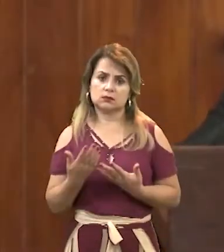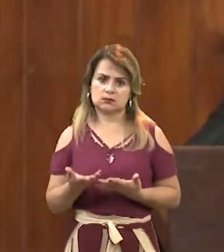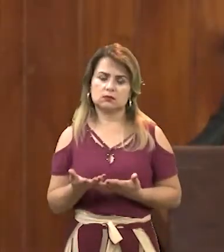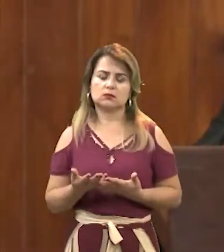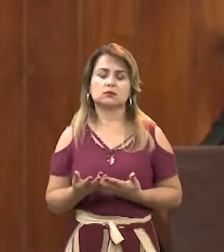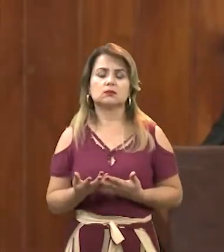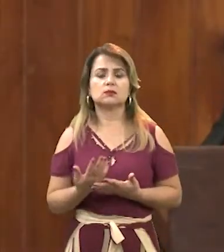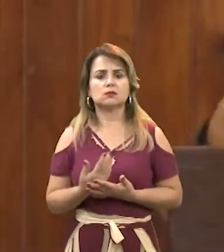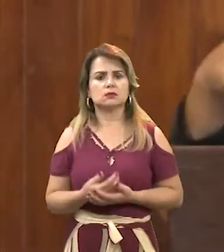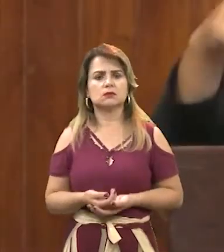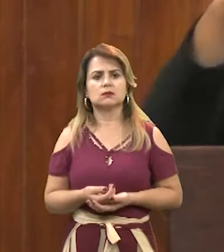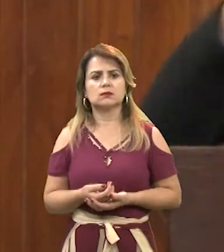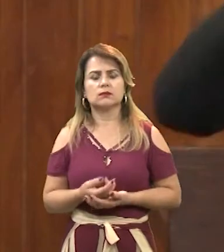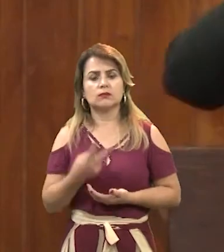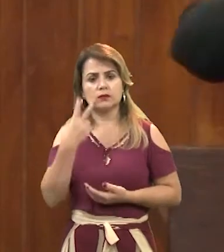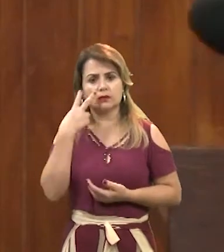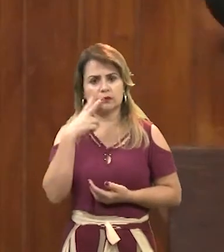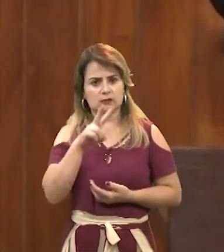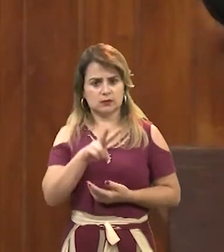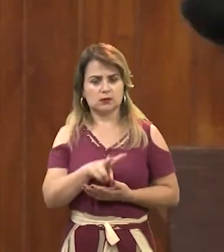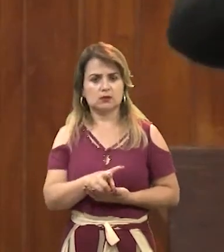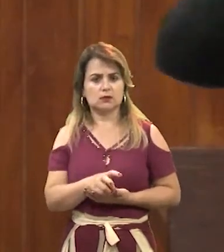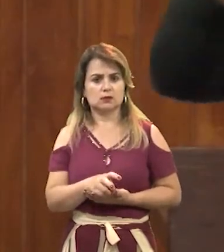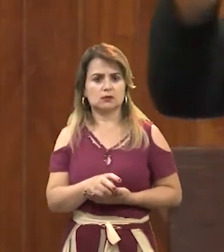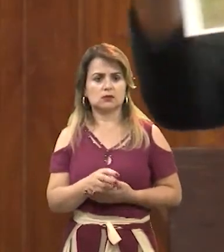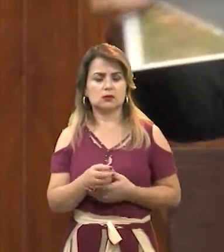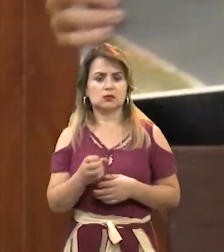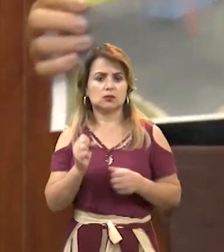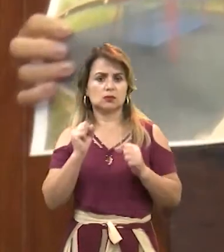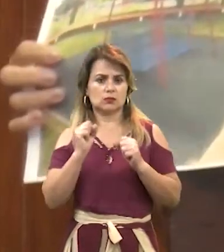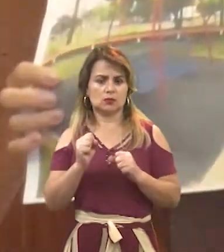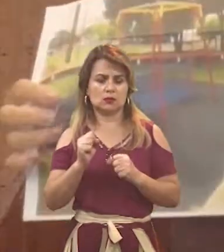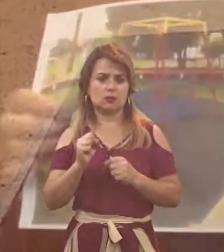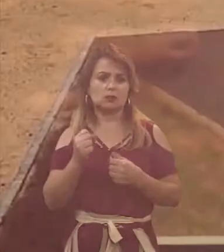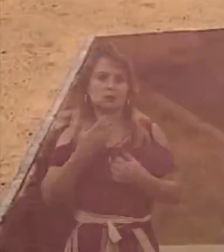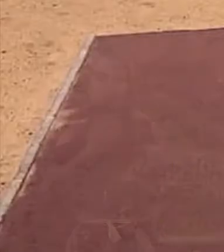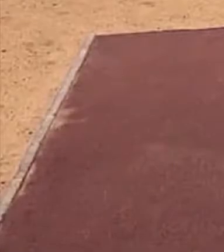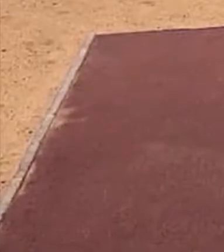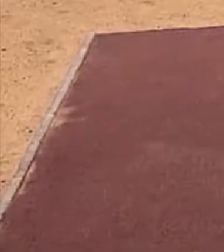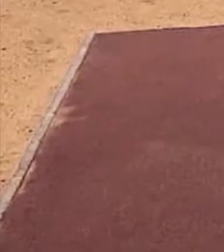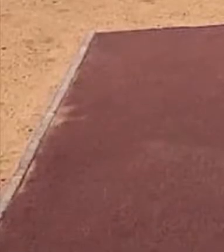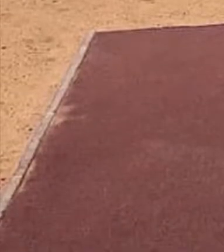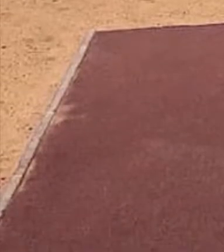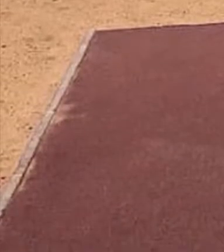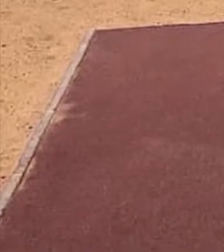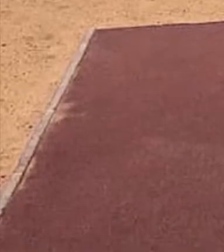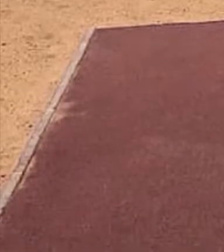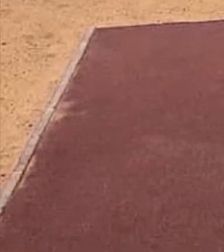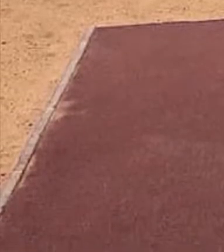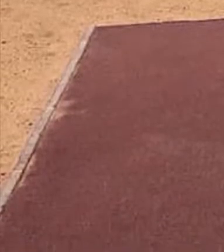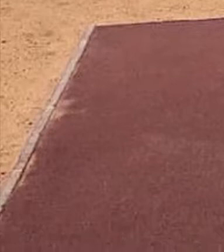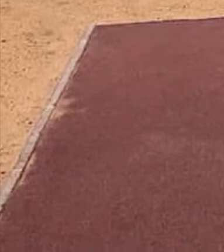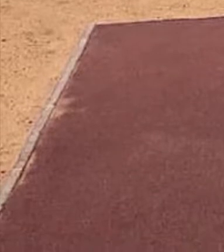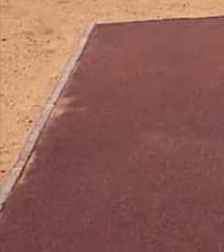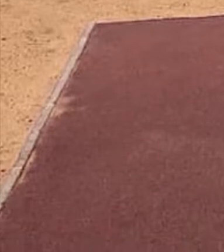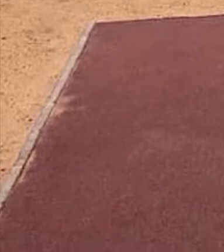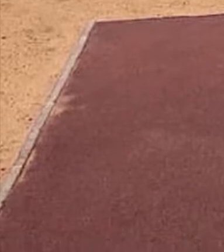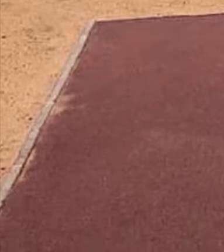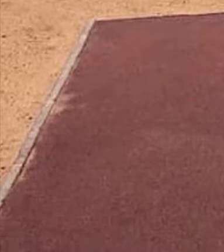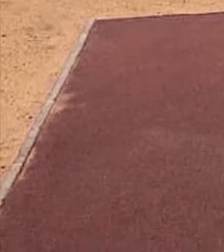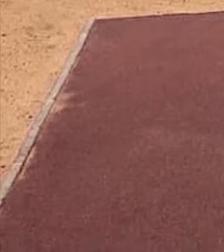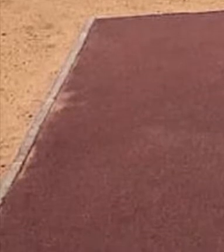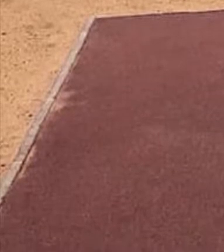eu vejo que é uma atribuição do poder público garantir essa lei que assegure né, para